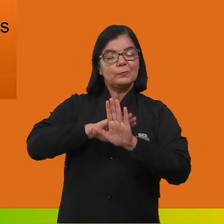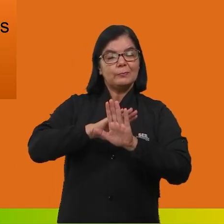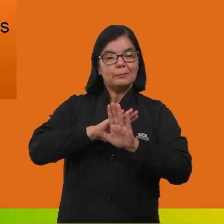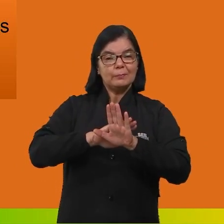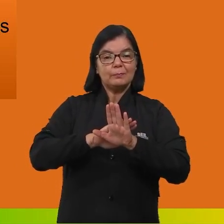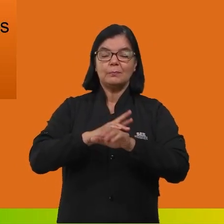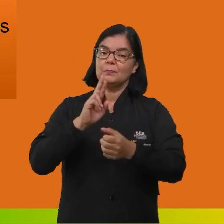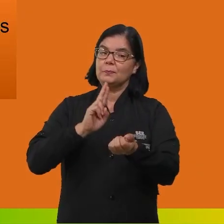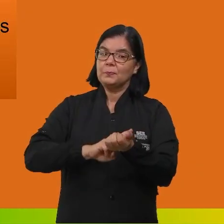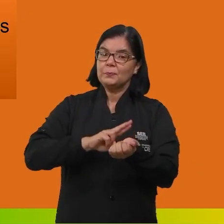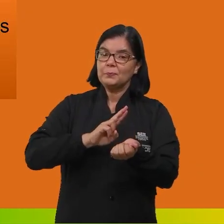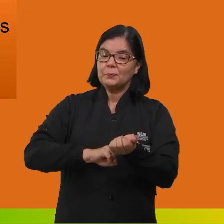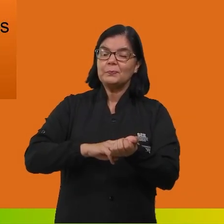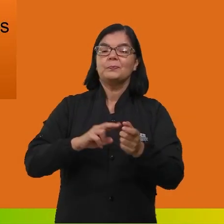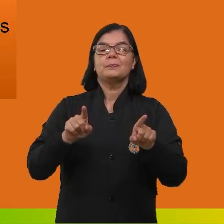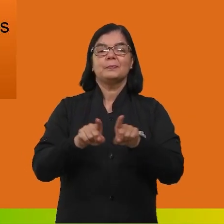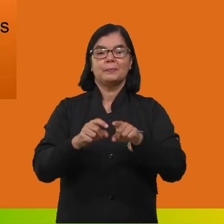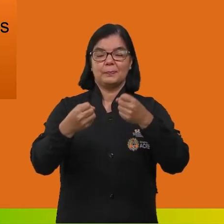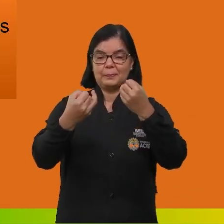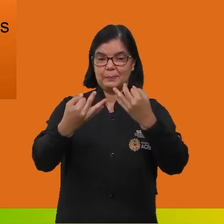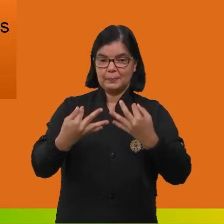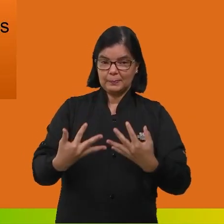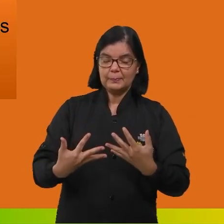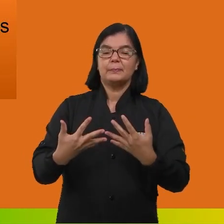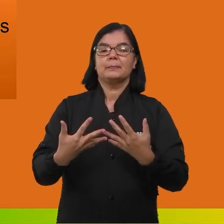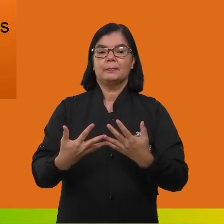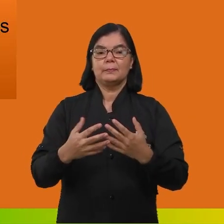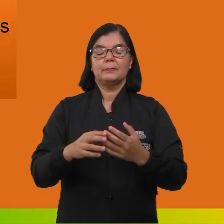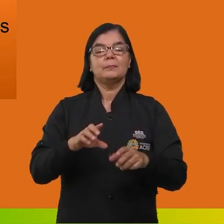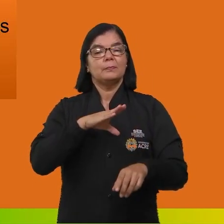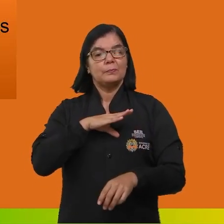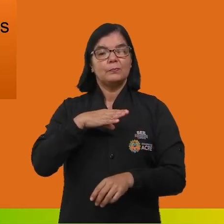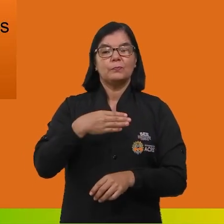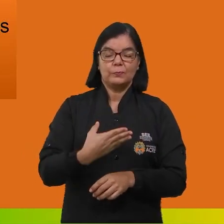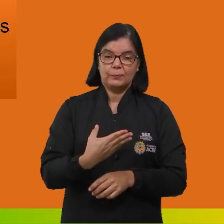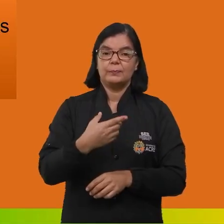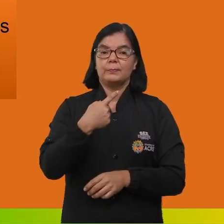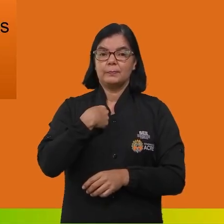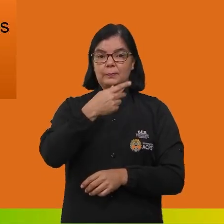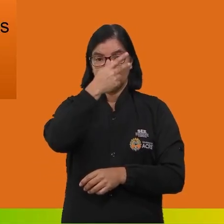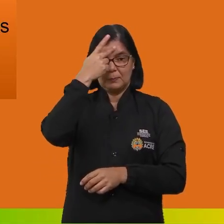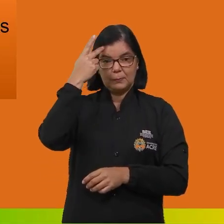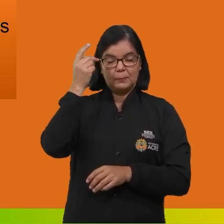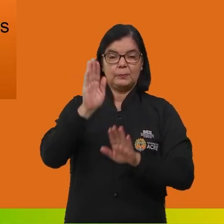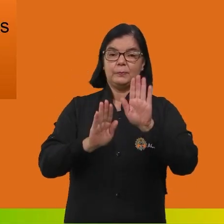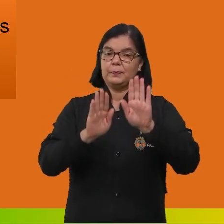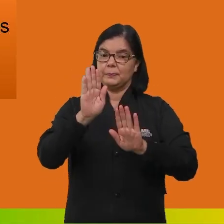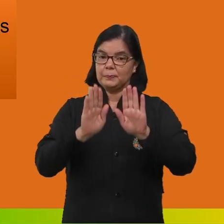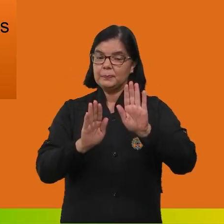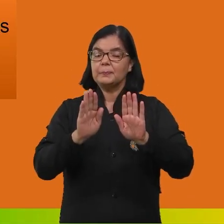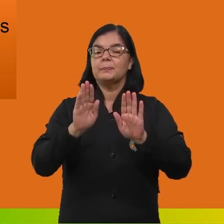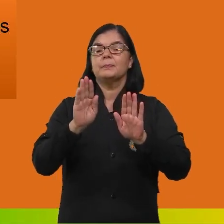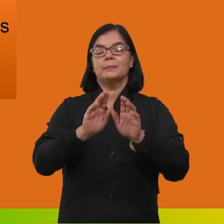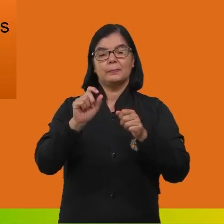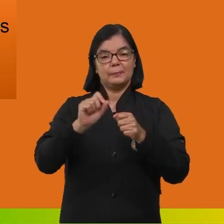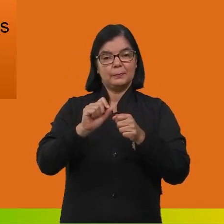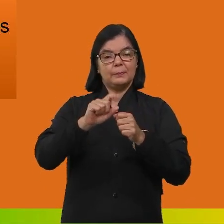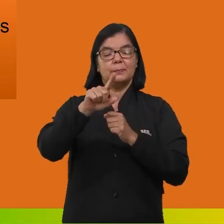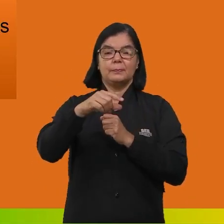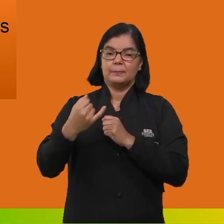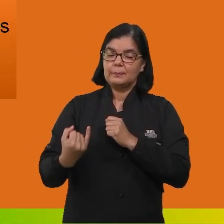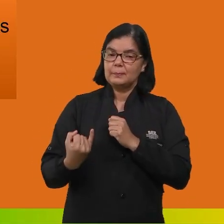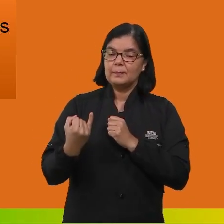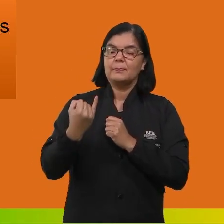o ritmo aqui para as ações que esse mimo está fazendo. Então aí é